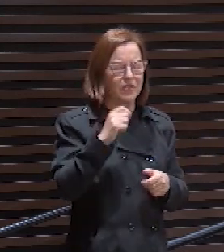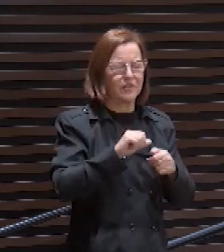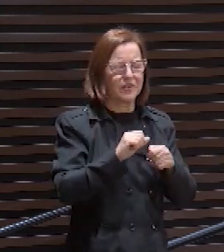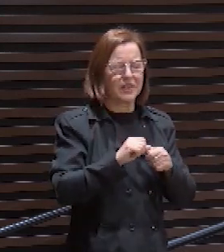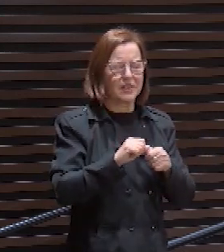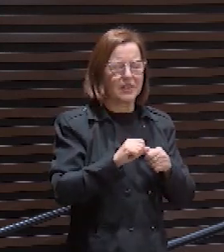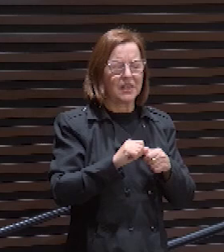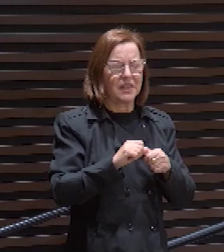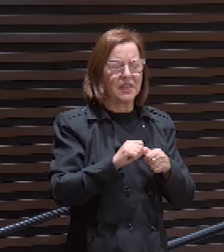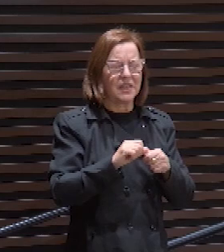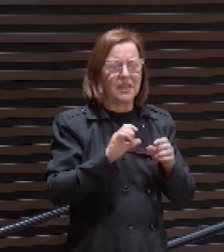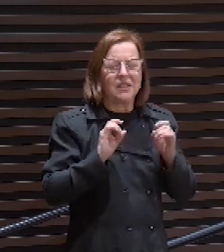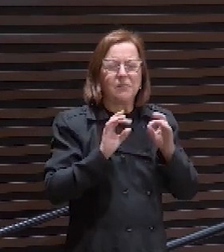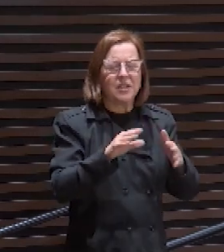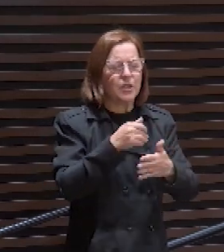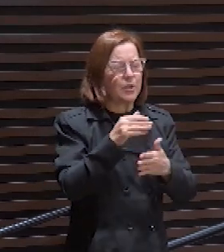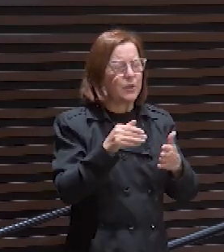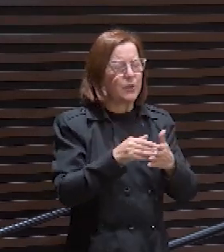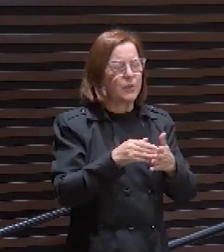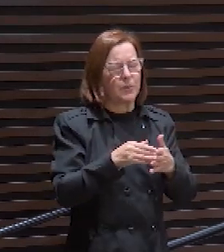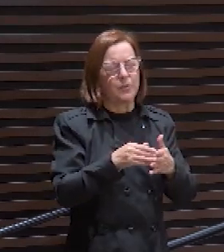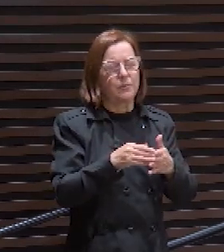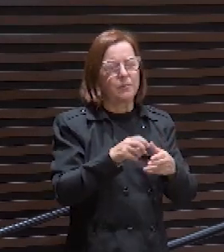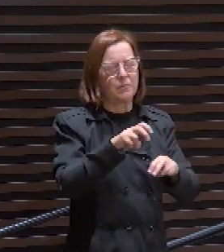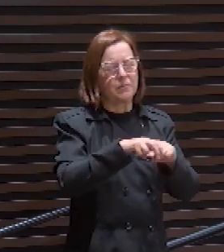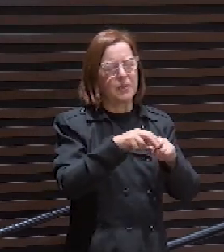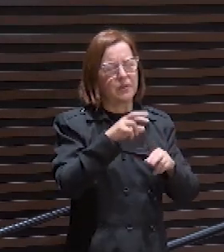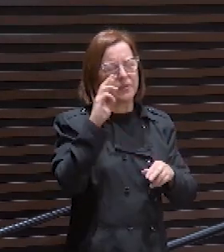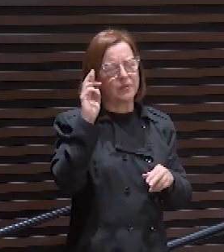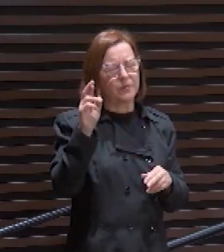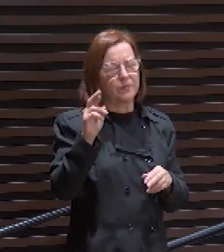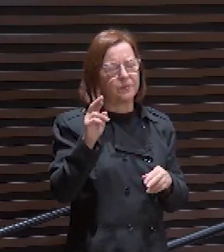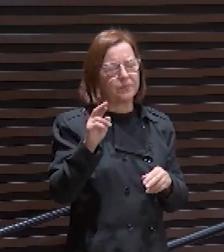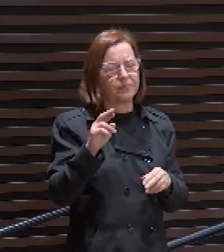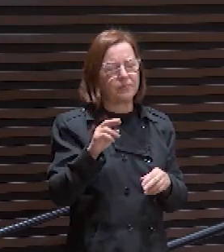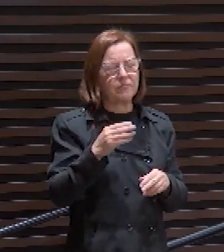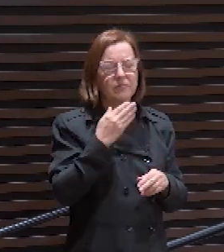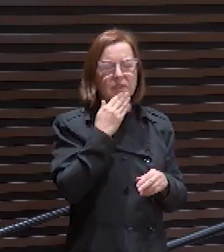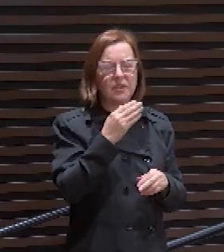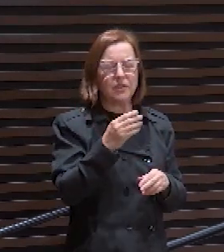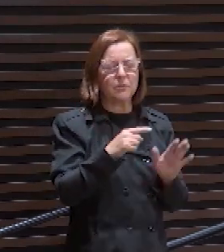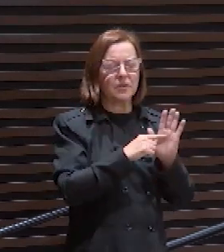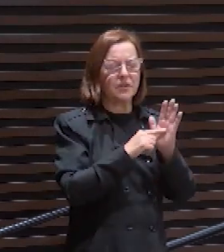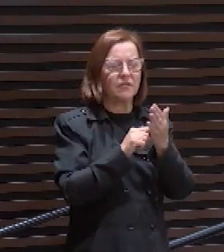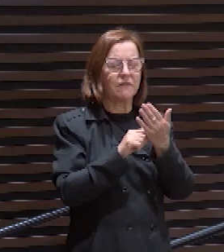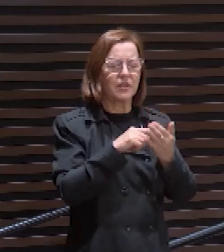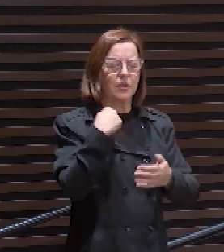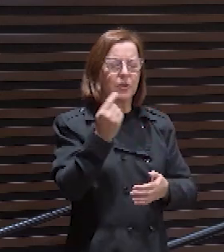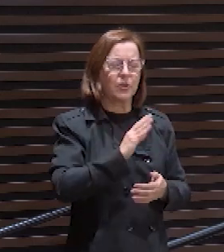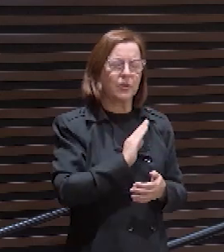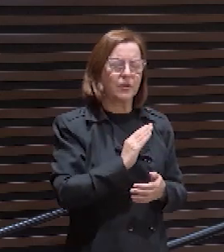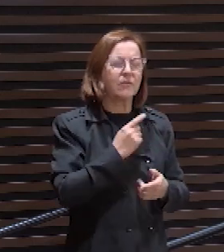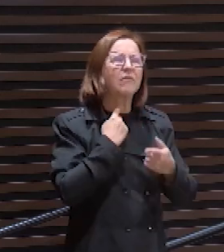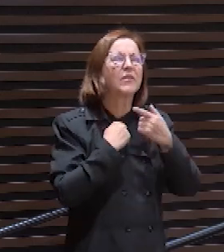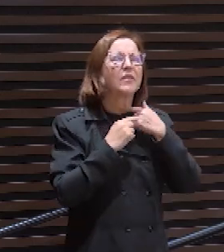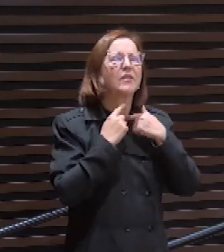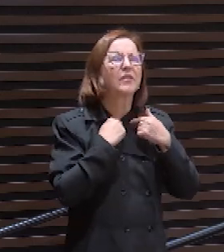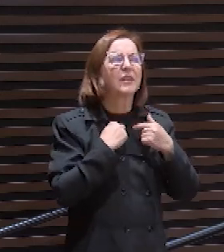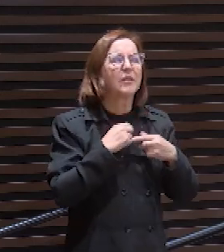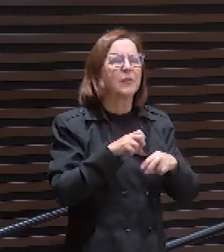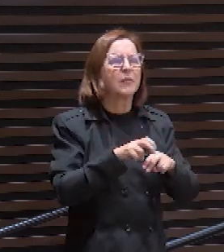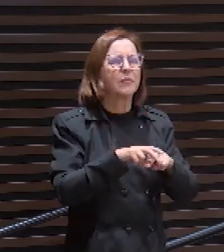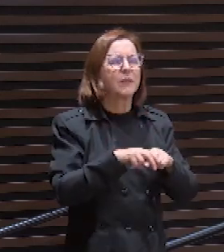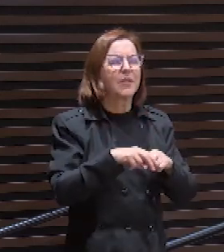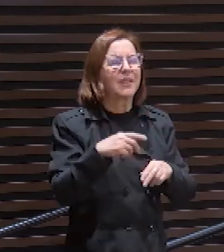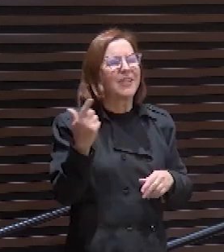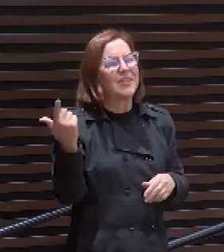ao Senhor. E também pedimos, Pai, que manifeste em nosso coração um anseio e desejo pela vinda